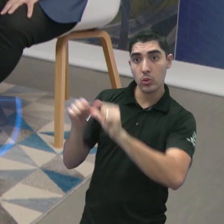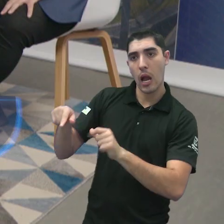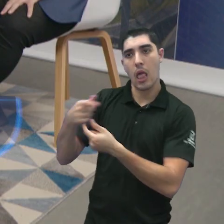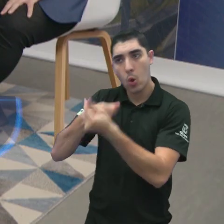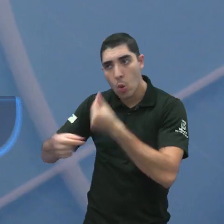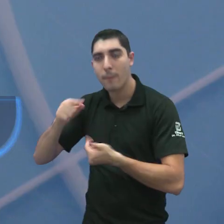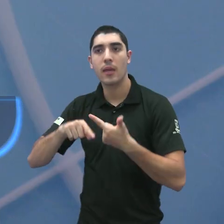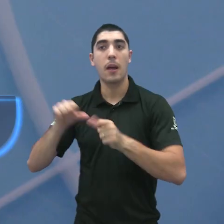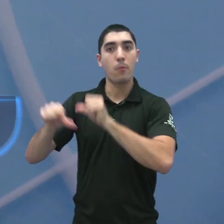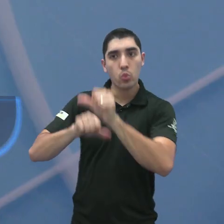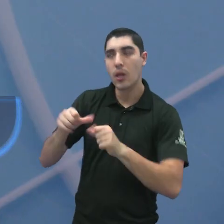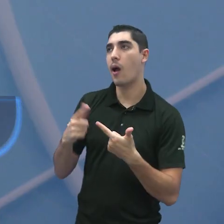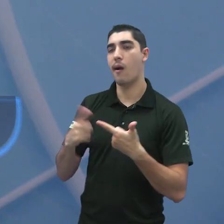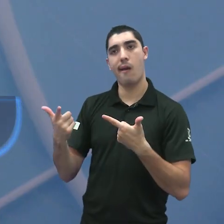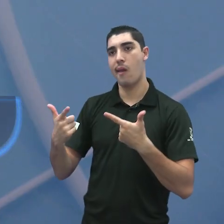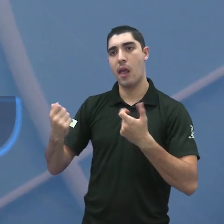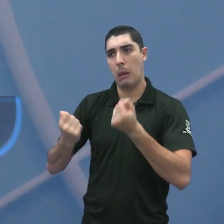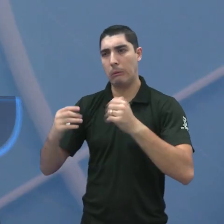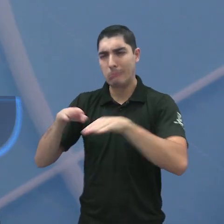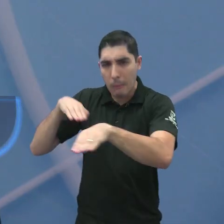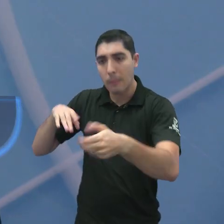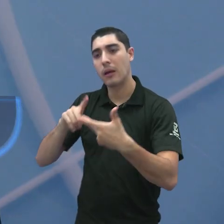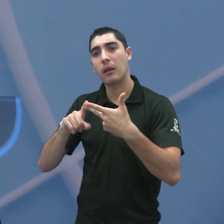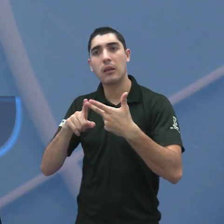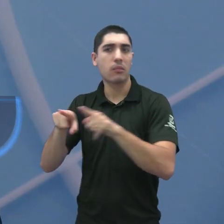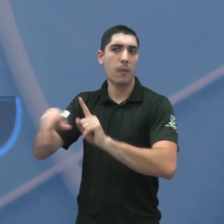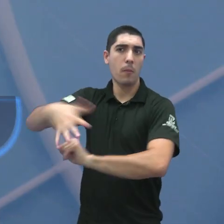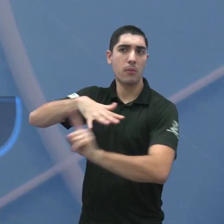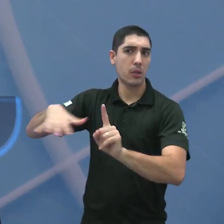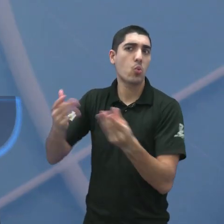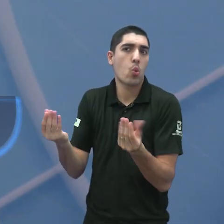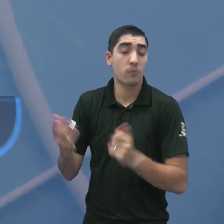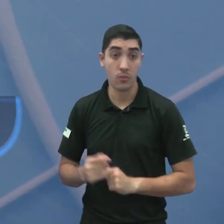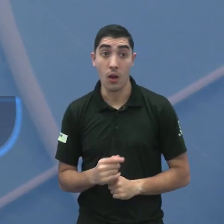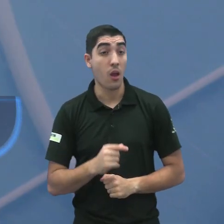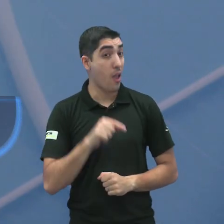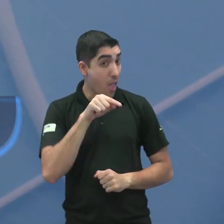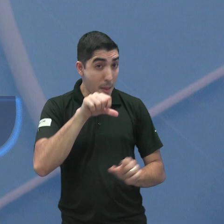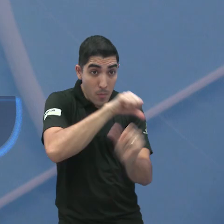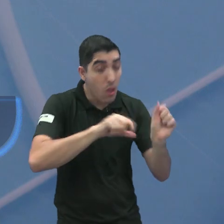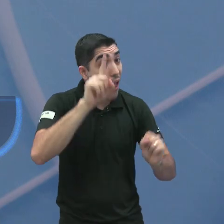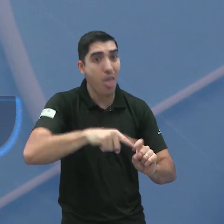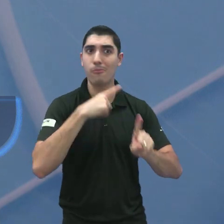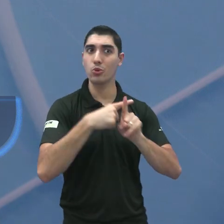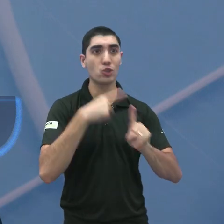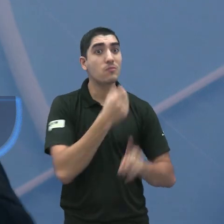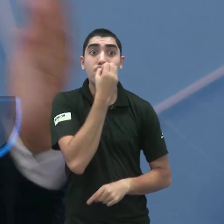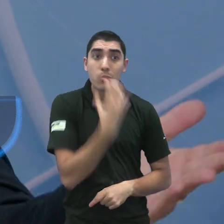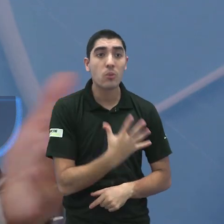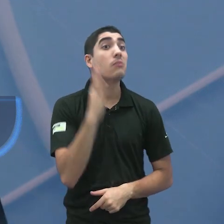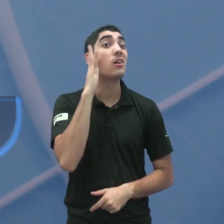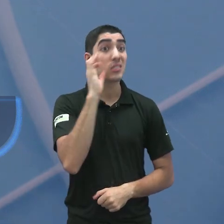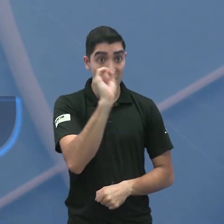ambiente? Olha, eu acredito que o impacto é sempre positivo. Né? Você levando as pessoas a utilizar o transporte de ferrovias, você